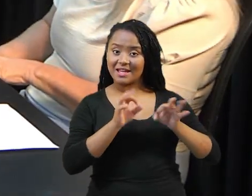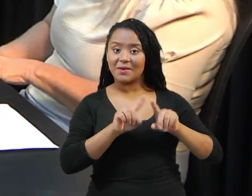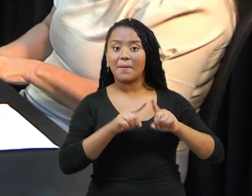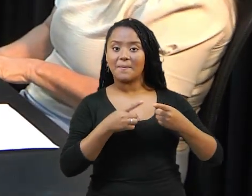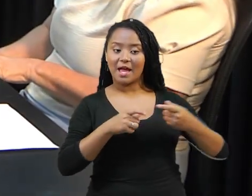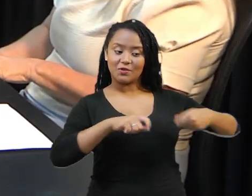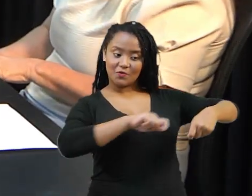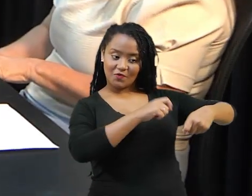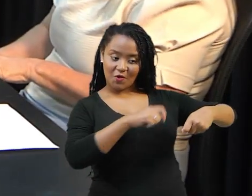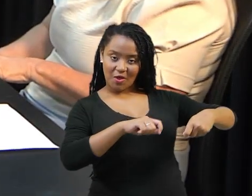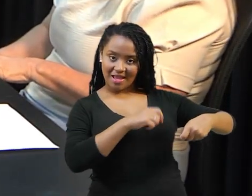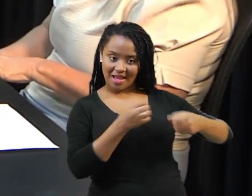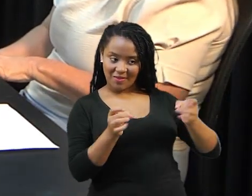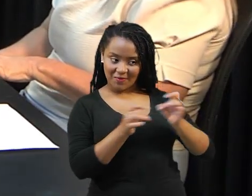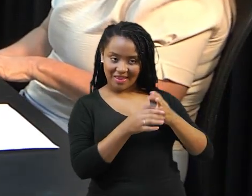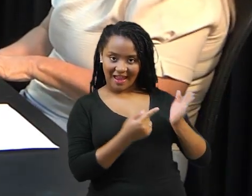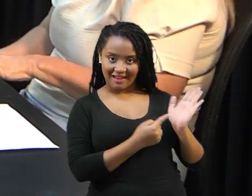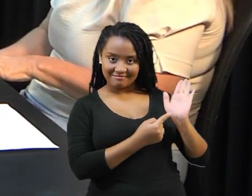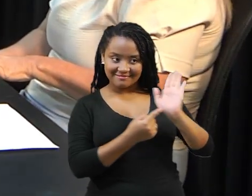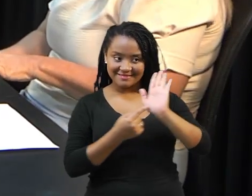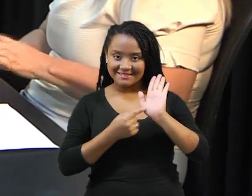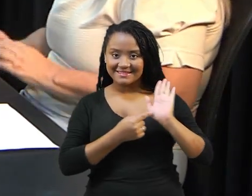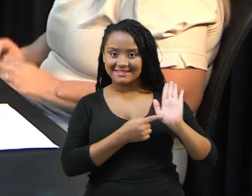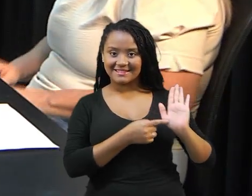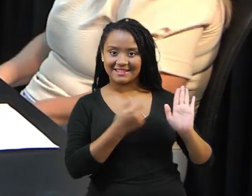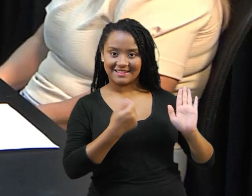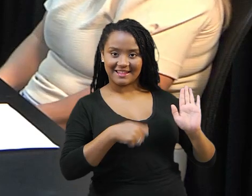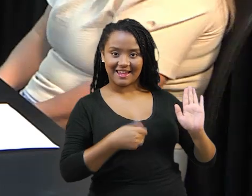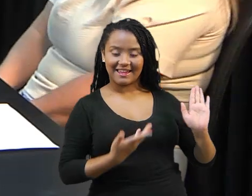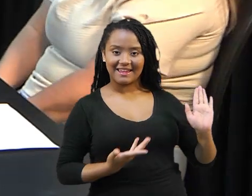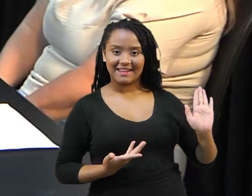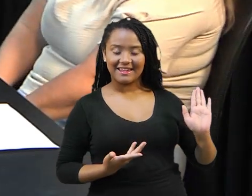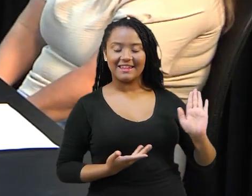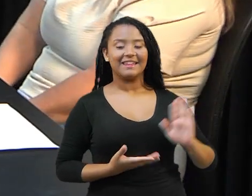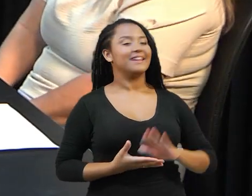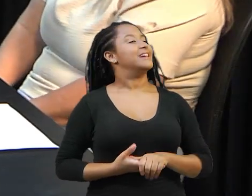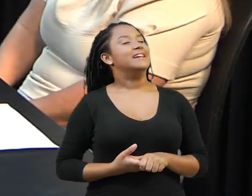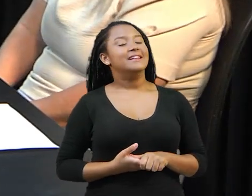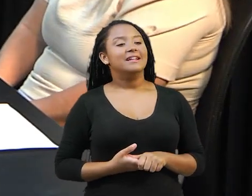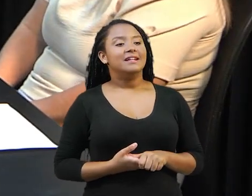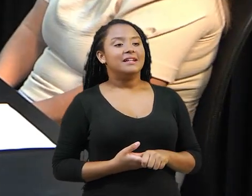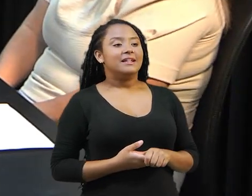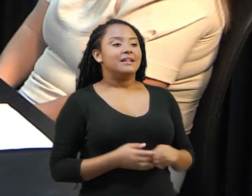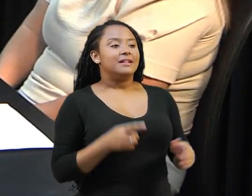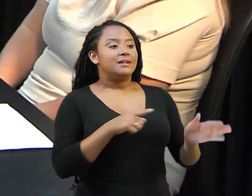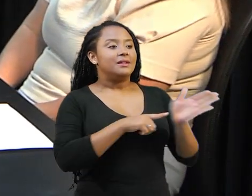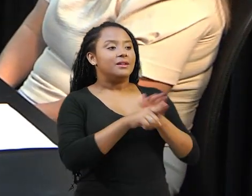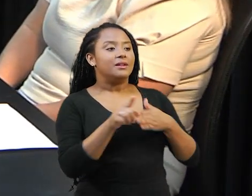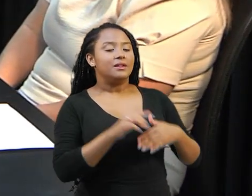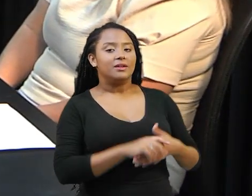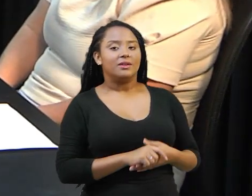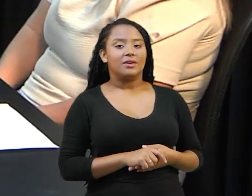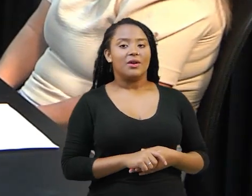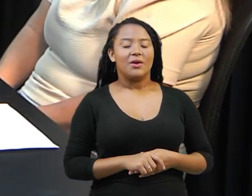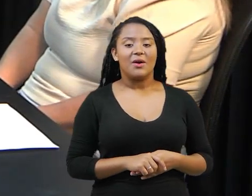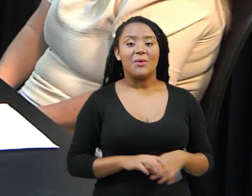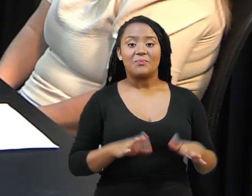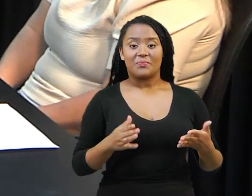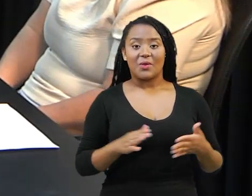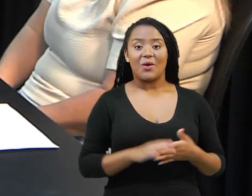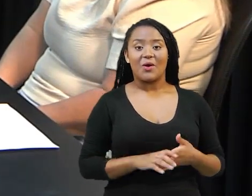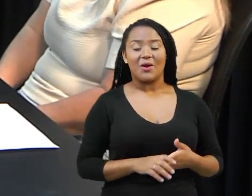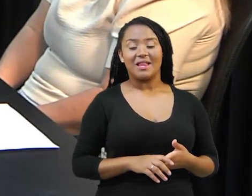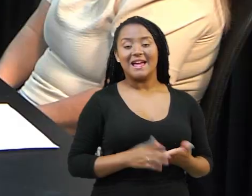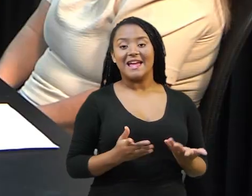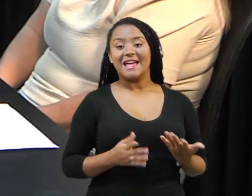Mas o violino tá aqui. Tá aqui. O violino tá aqui. Tocou, estudou algum tempo? Eu tô só para ver que é